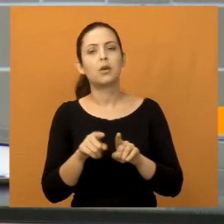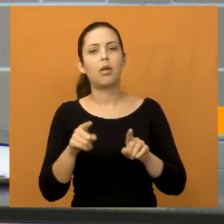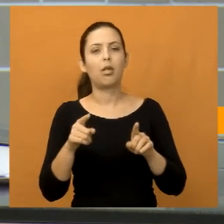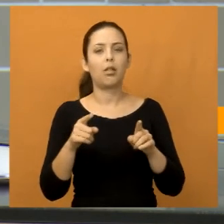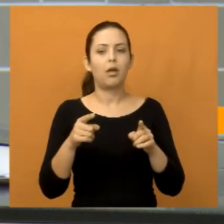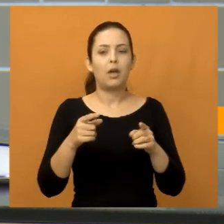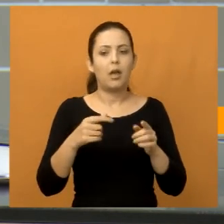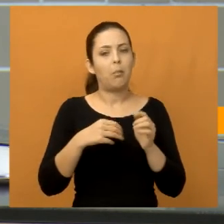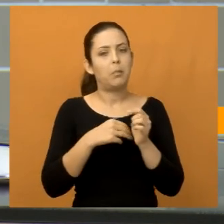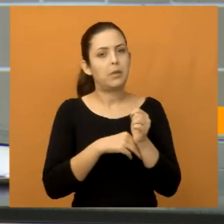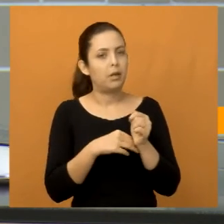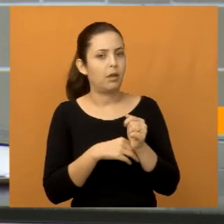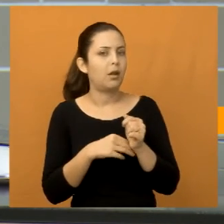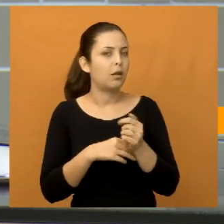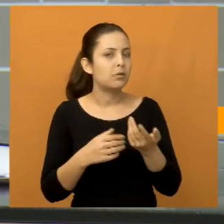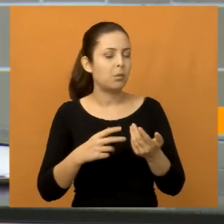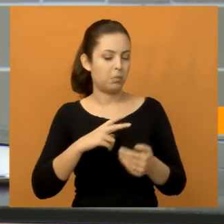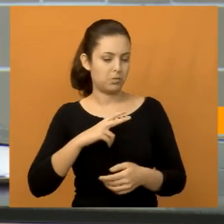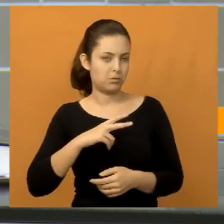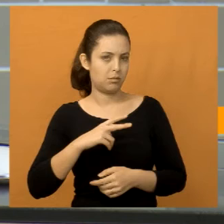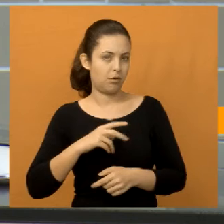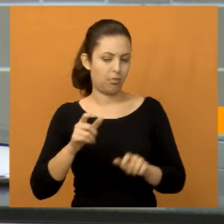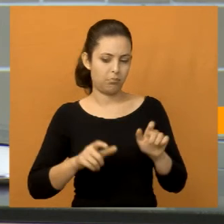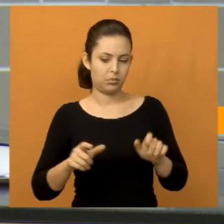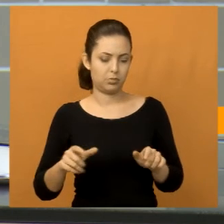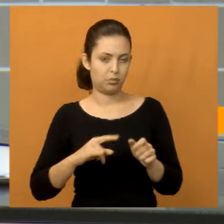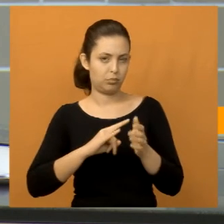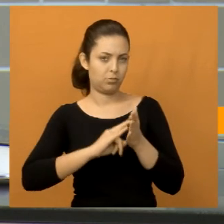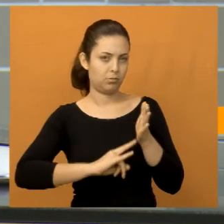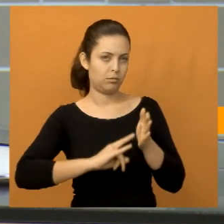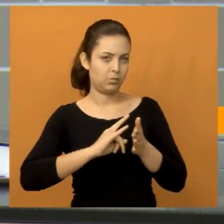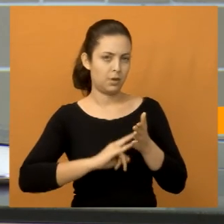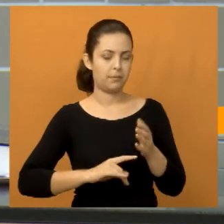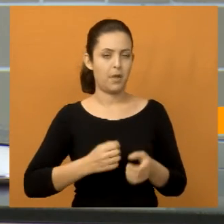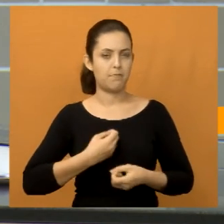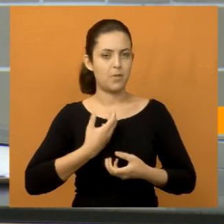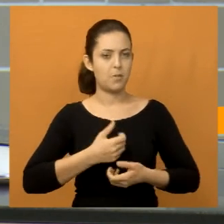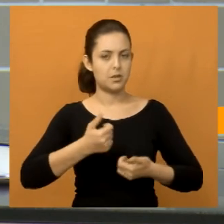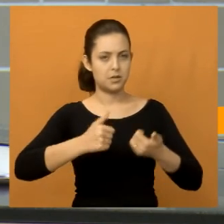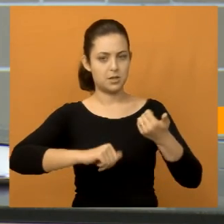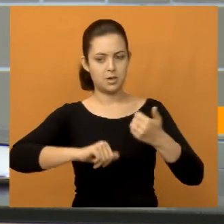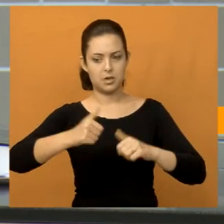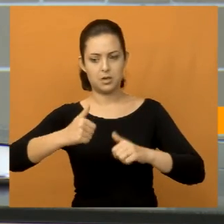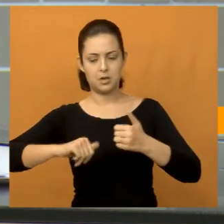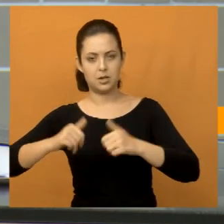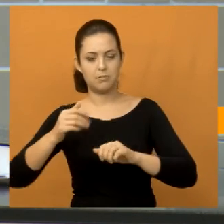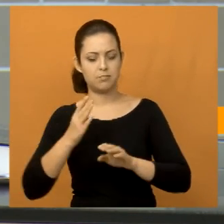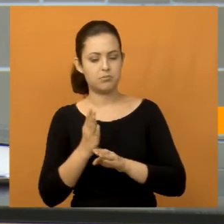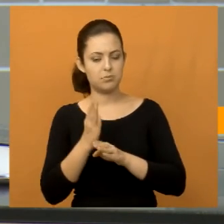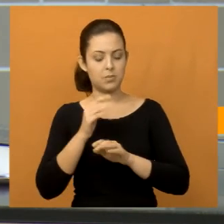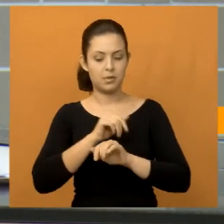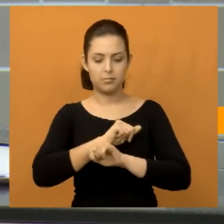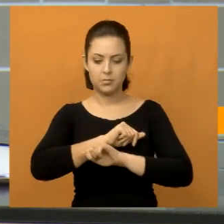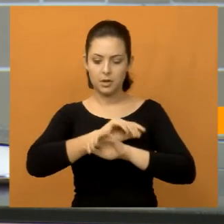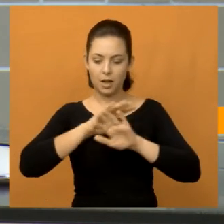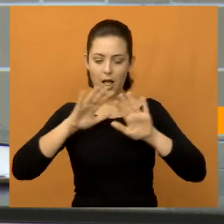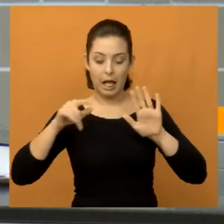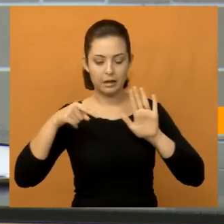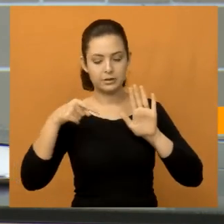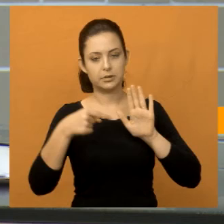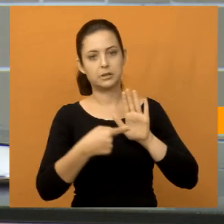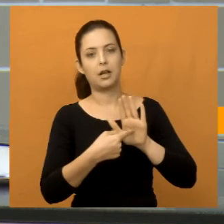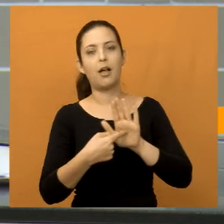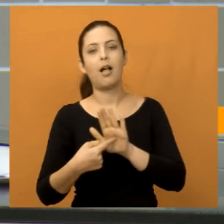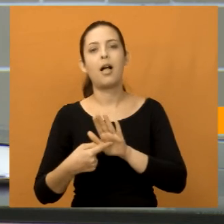inviolabilidade do sigilo bancário. Da análise de tais informações, se verificou claramente as evidências